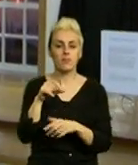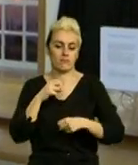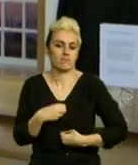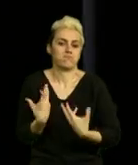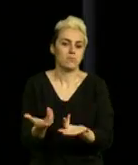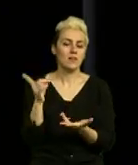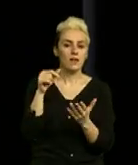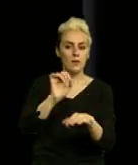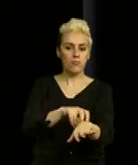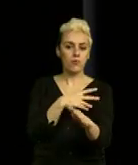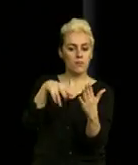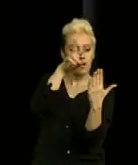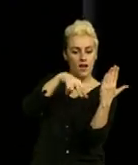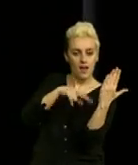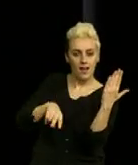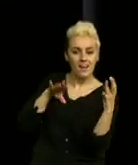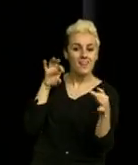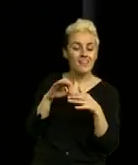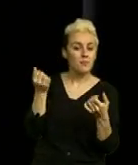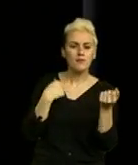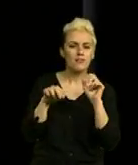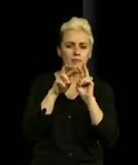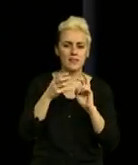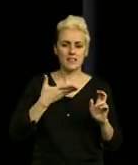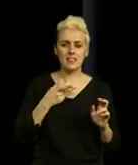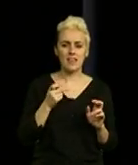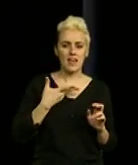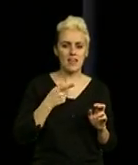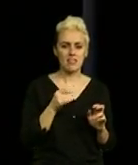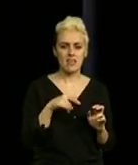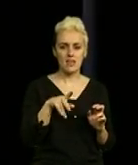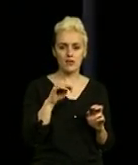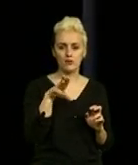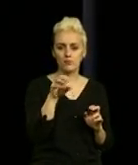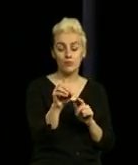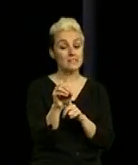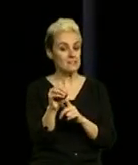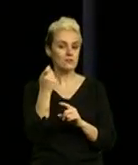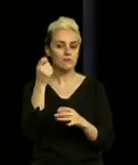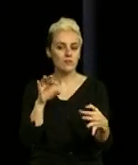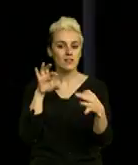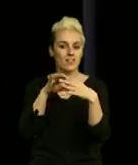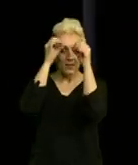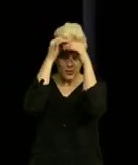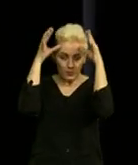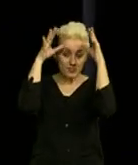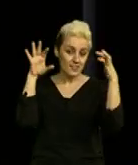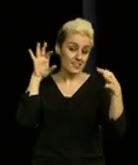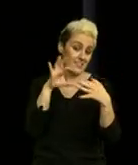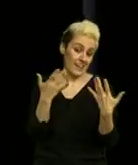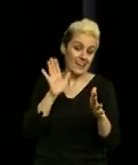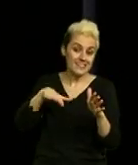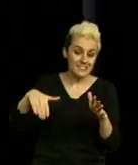poemas Dada. O dadaísmo depois também é um movimento que nasce um pouco a partir deste conceito